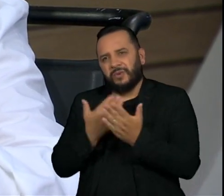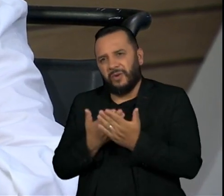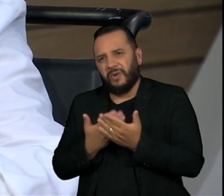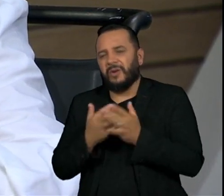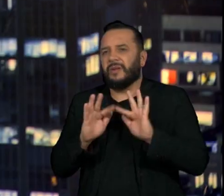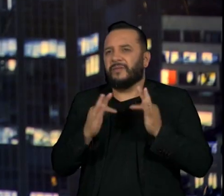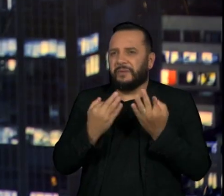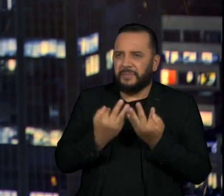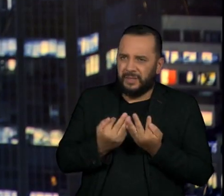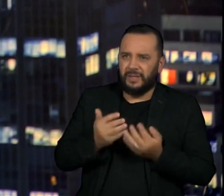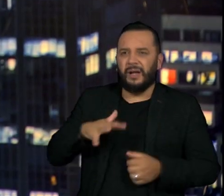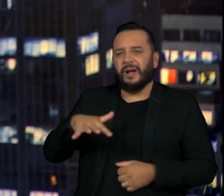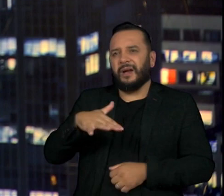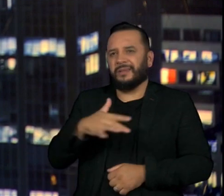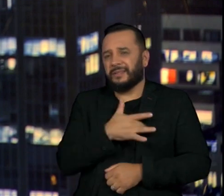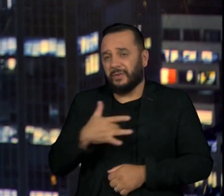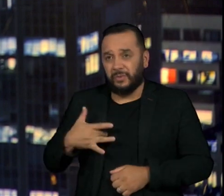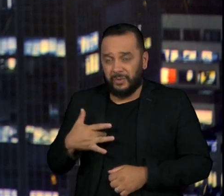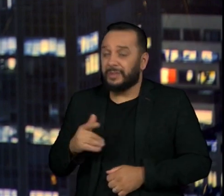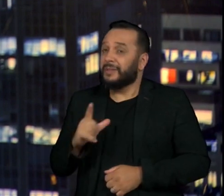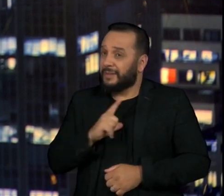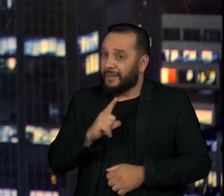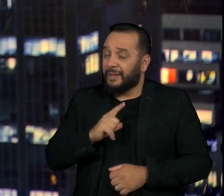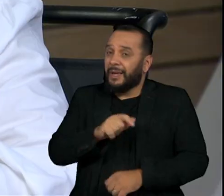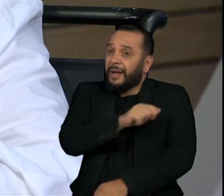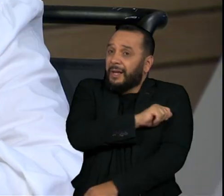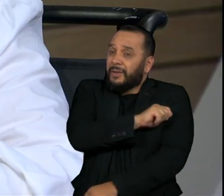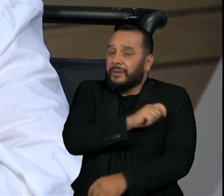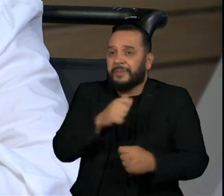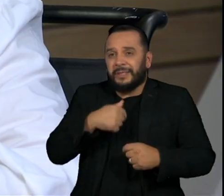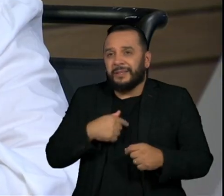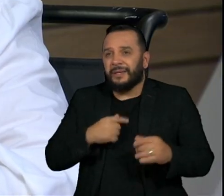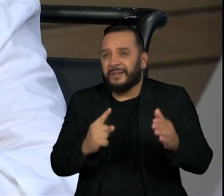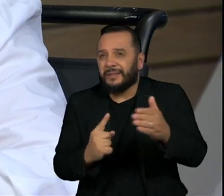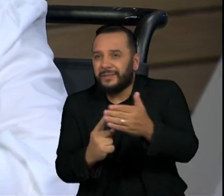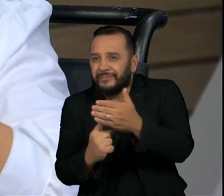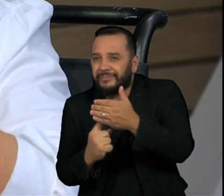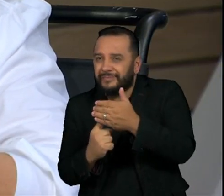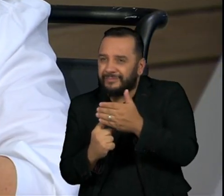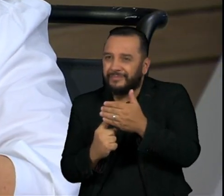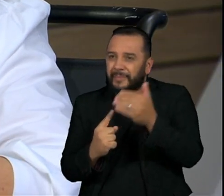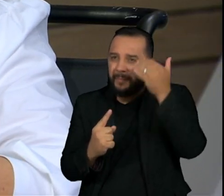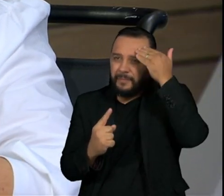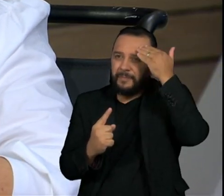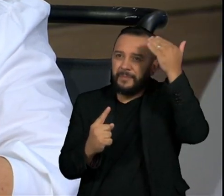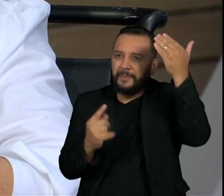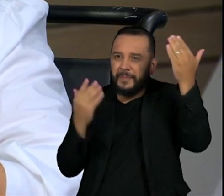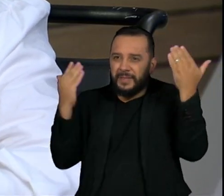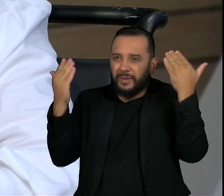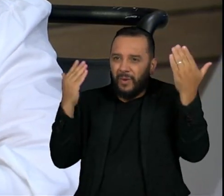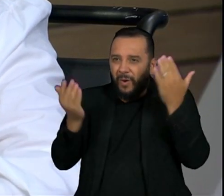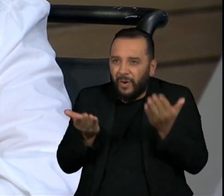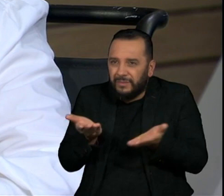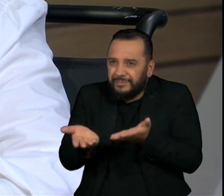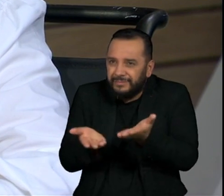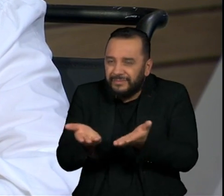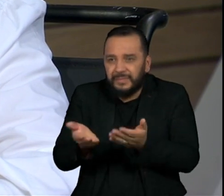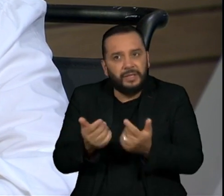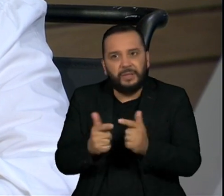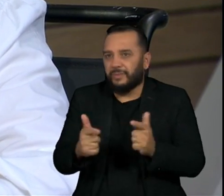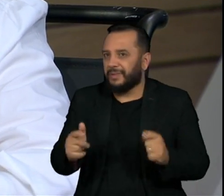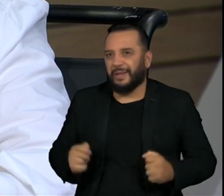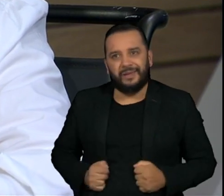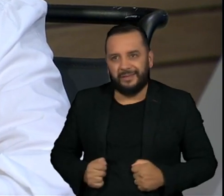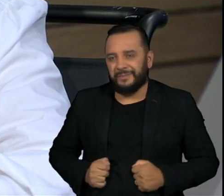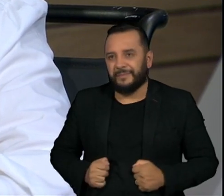né? Às vezes tem aluno que precisa de um acolhimento na saúde mental e não tem, precisa da assistência social, porque às vezes não consegue nem